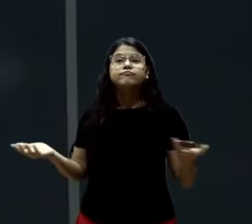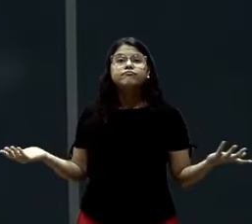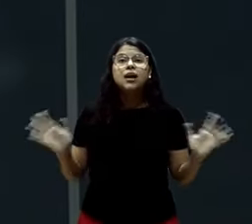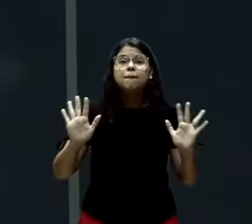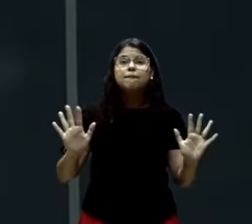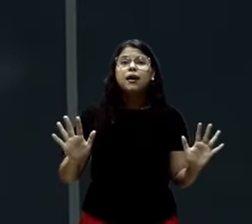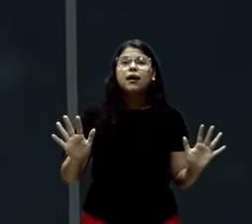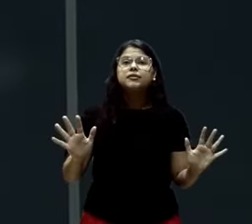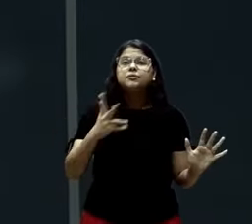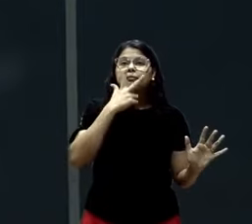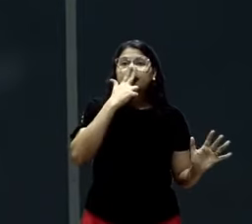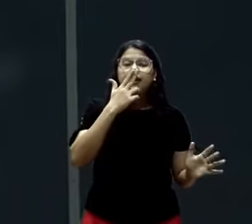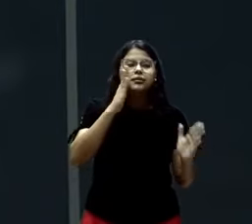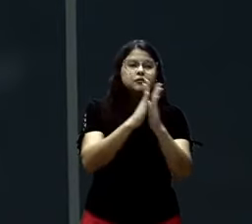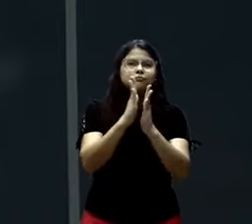escapou a oração.